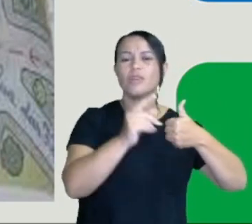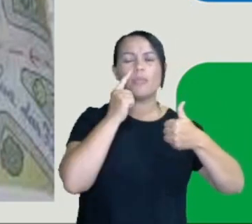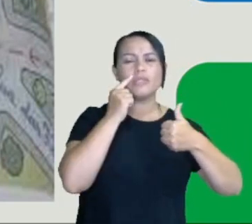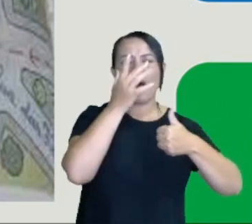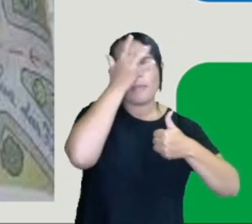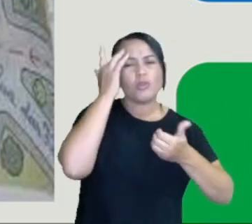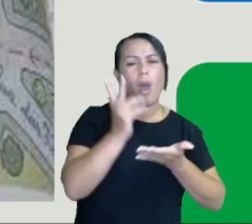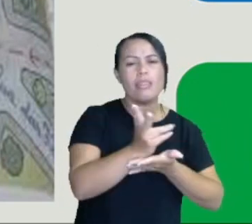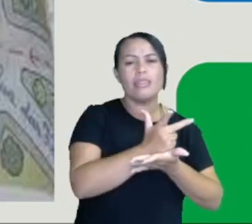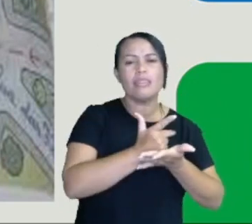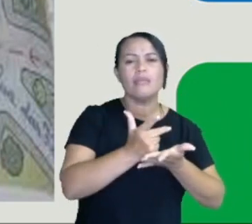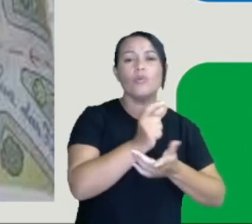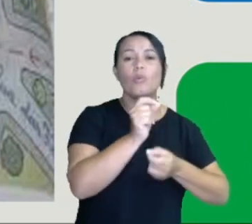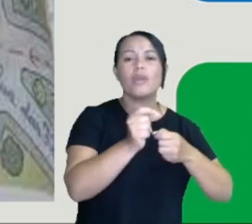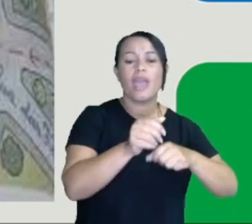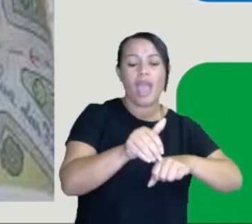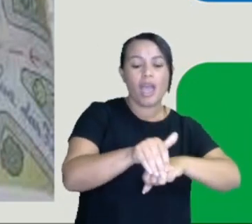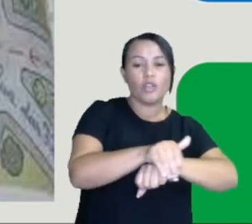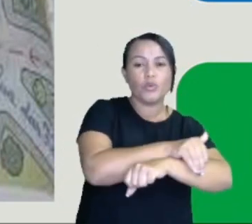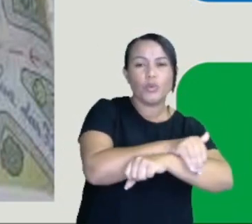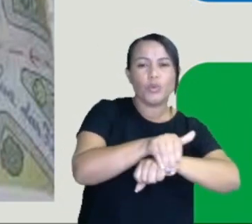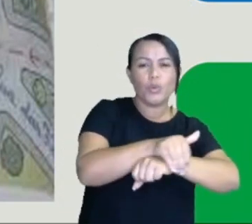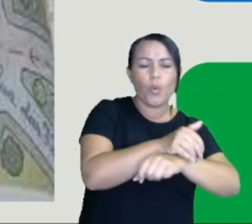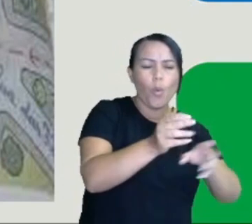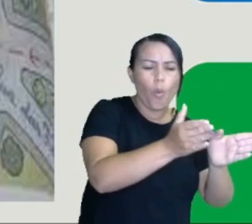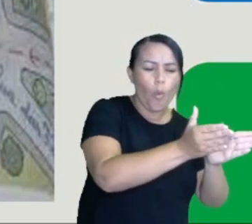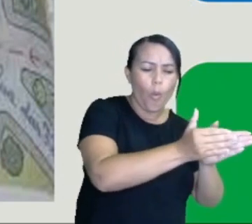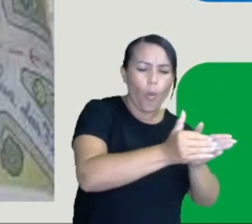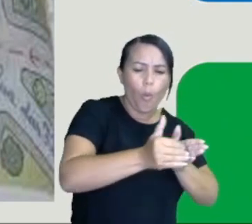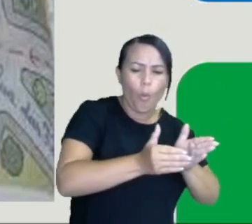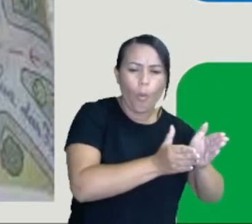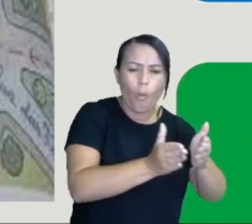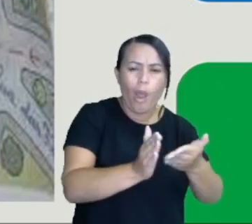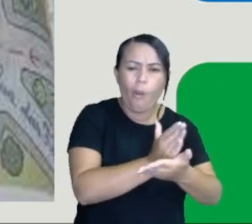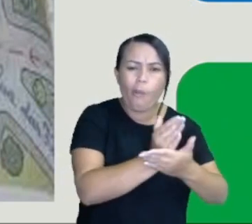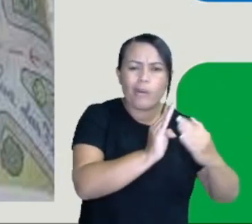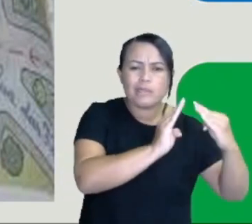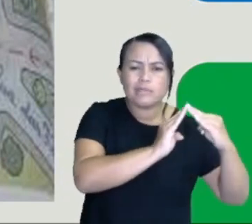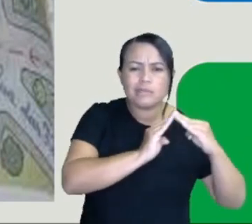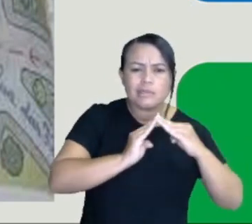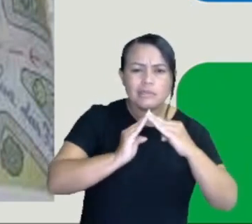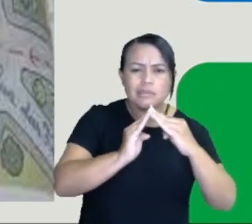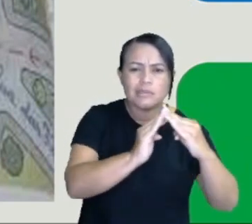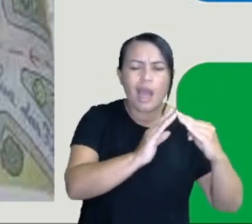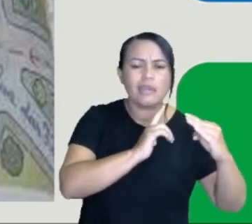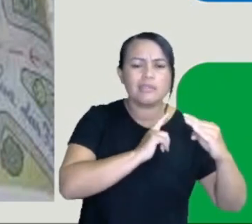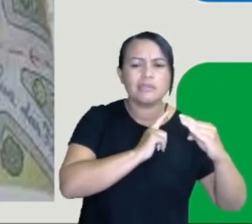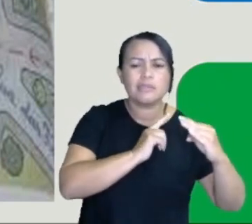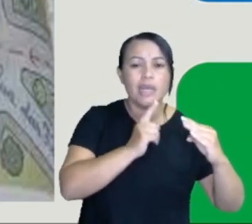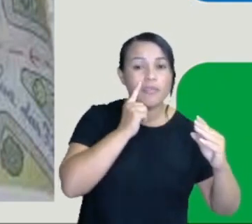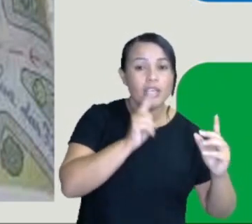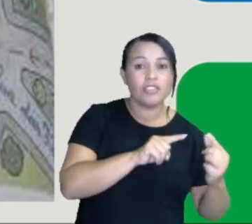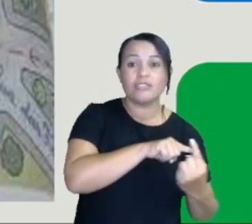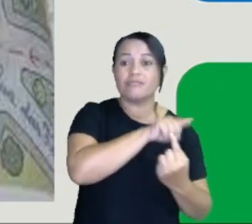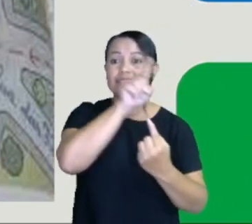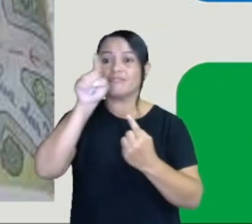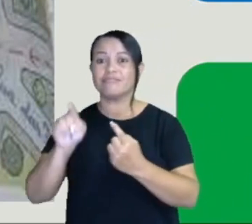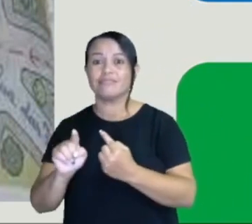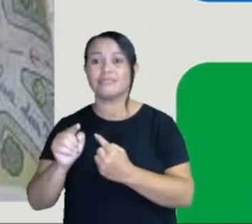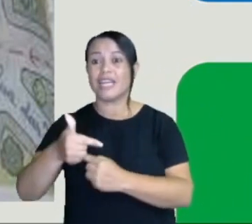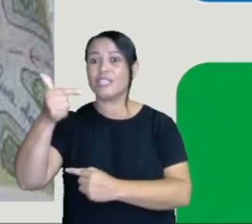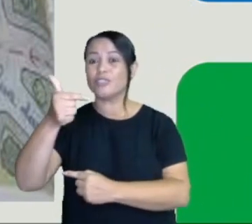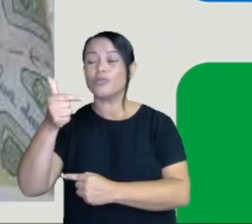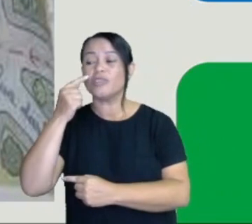pessoa desenhou as ruas, tem algumas casas. Aqui na segunda imagem vocês vão ver aí também,